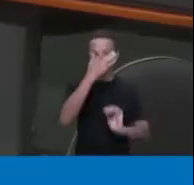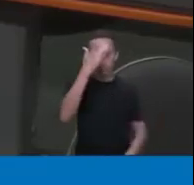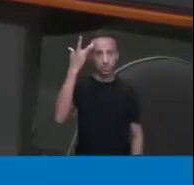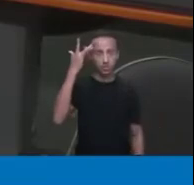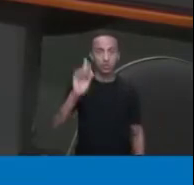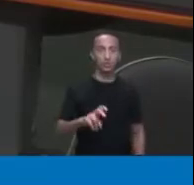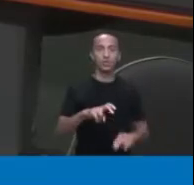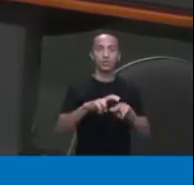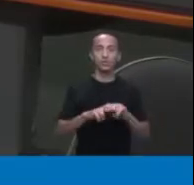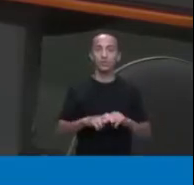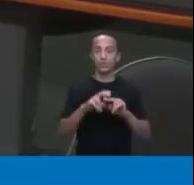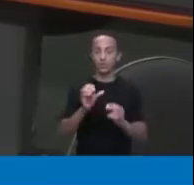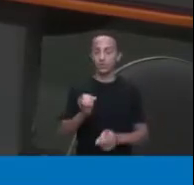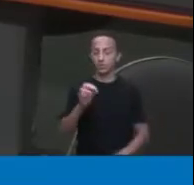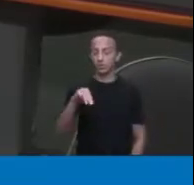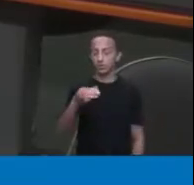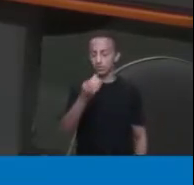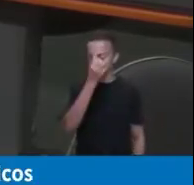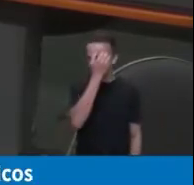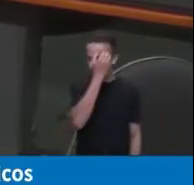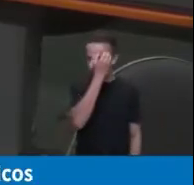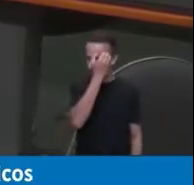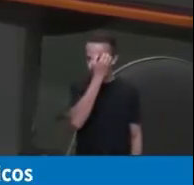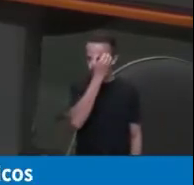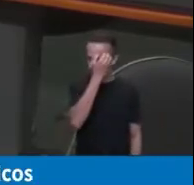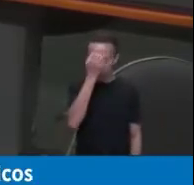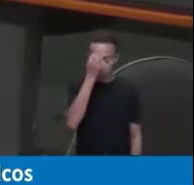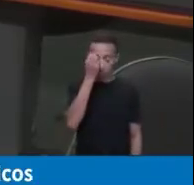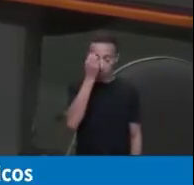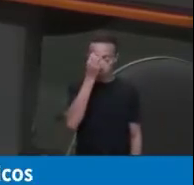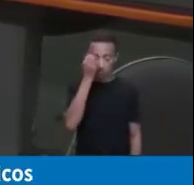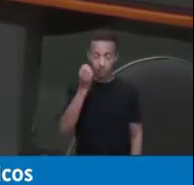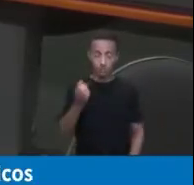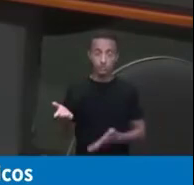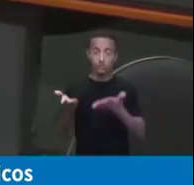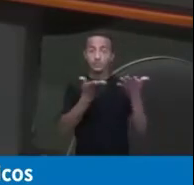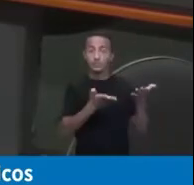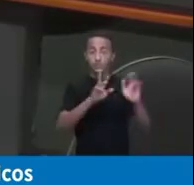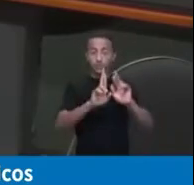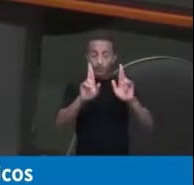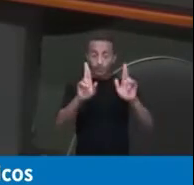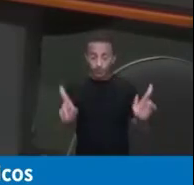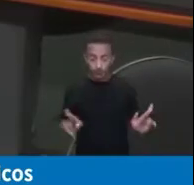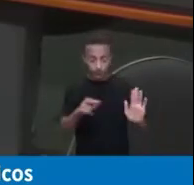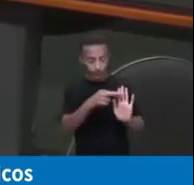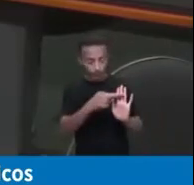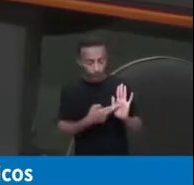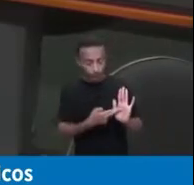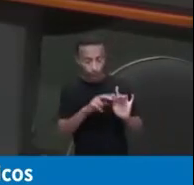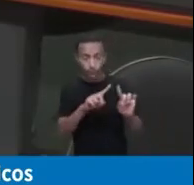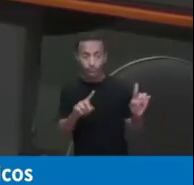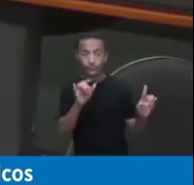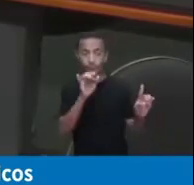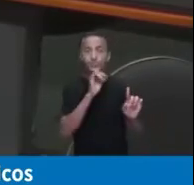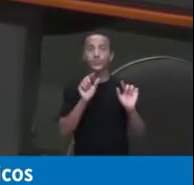Por isso, a própria OMS desenvolveu e estimula instrumentos derivados da CIF para diferentes finalidades. Entre os instrumentos que podem